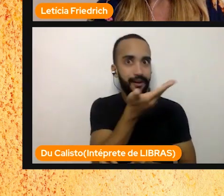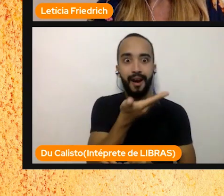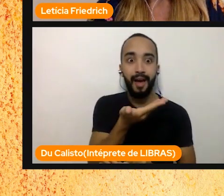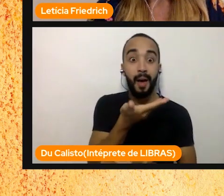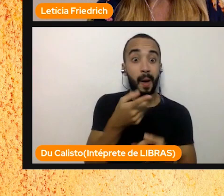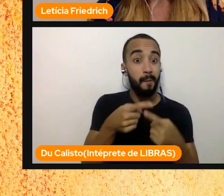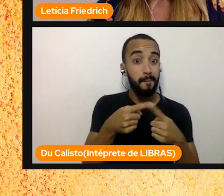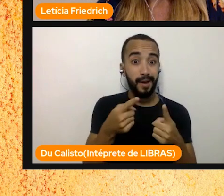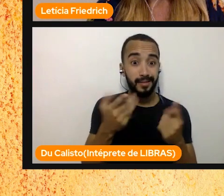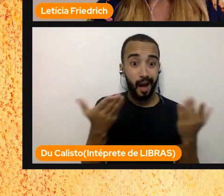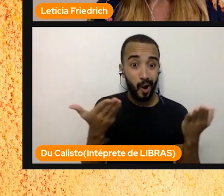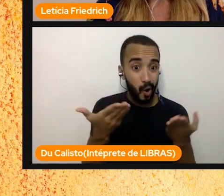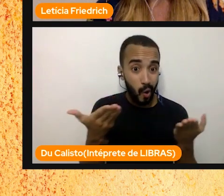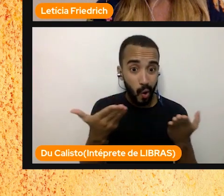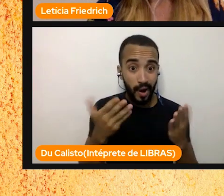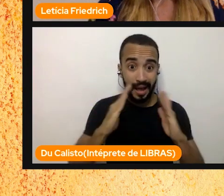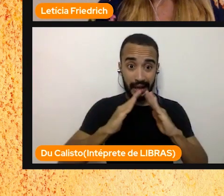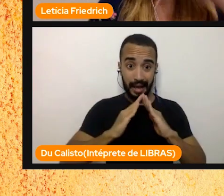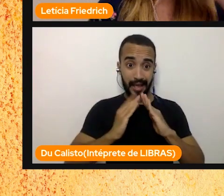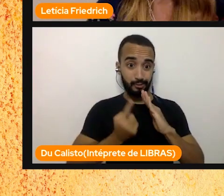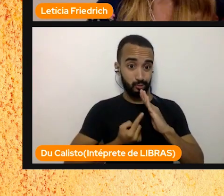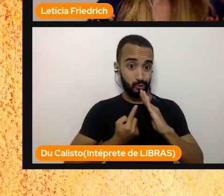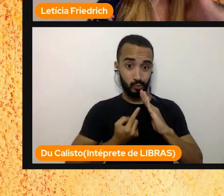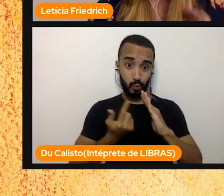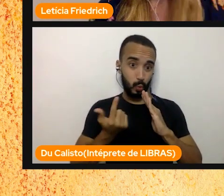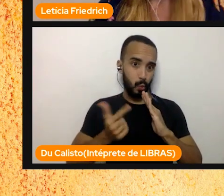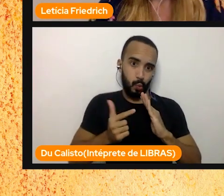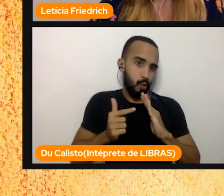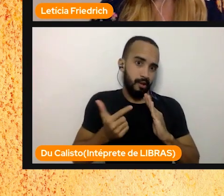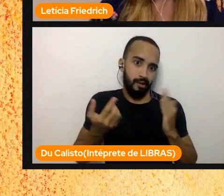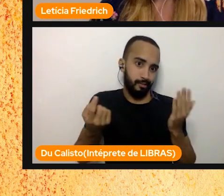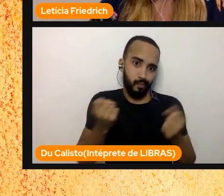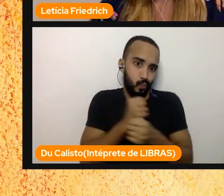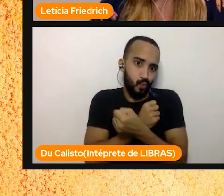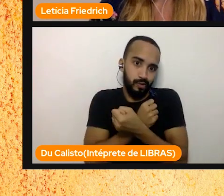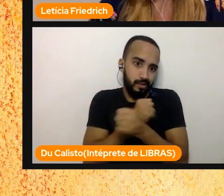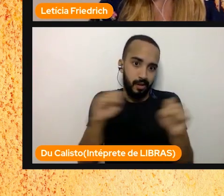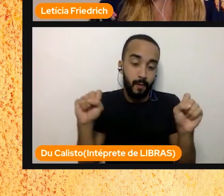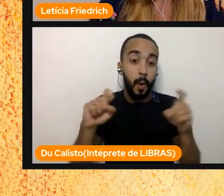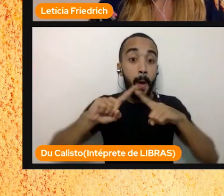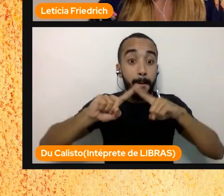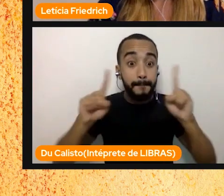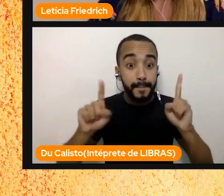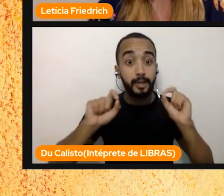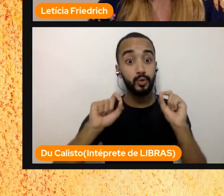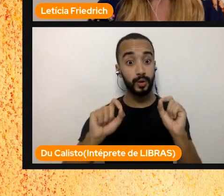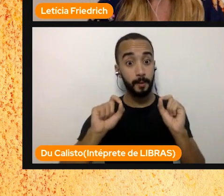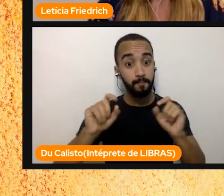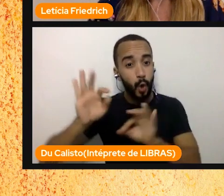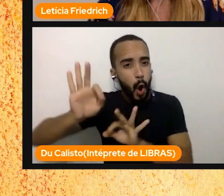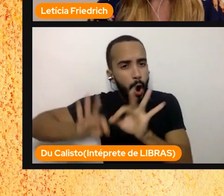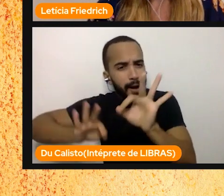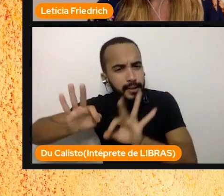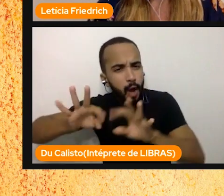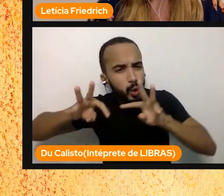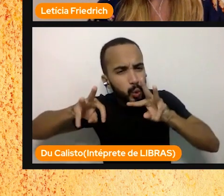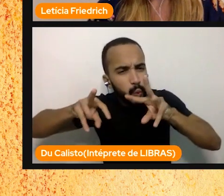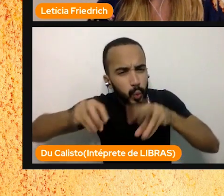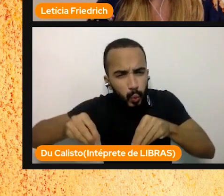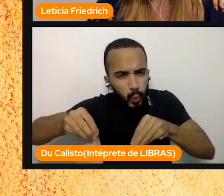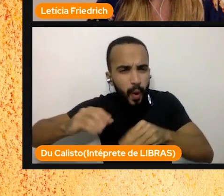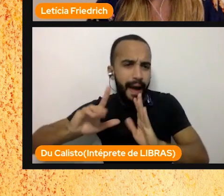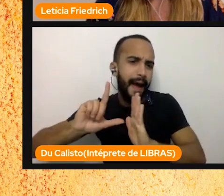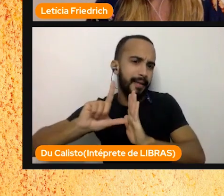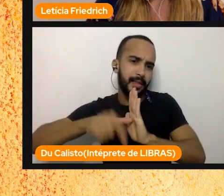isso não é possível. Mas, no geral, assim, como produção, a gente não teve nenhum tipo de atraso